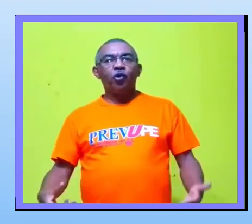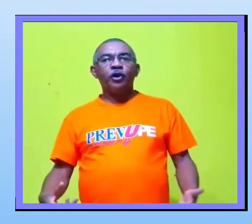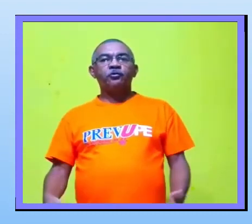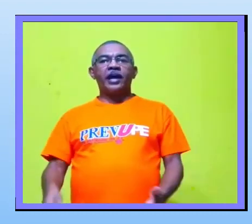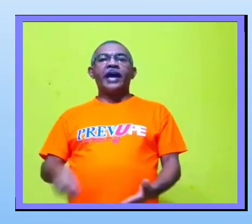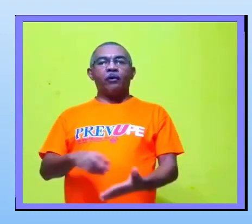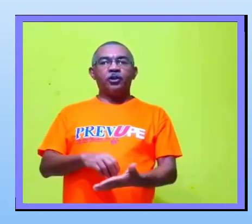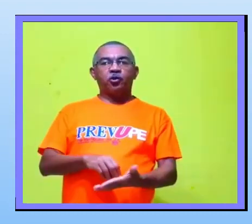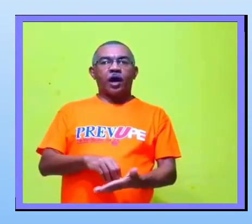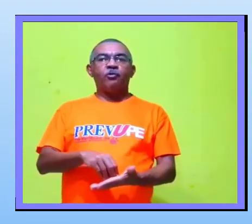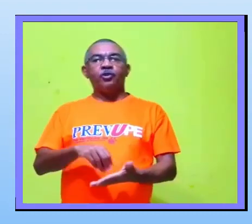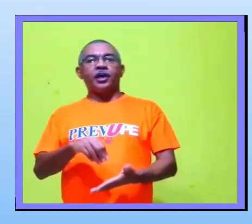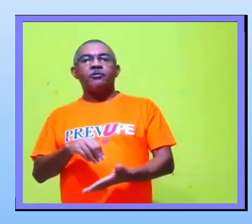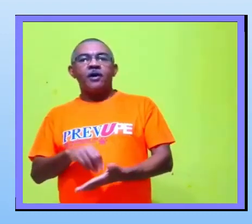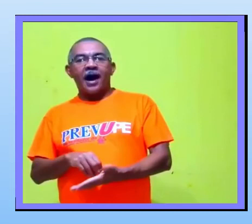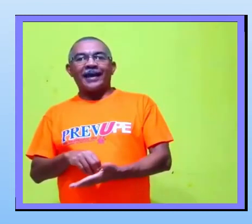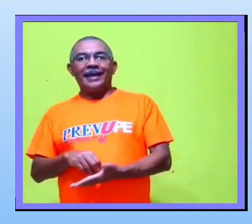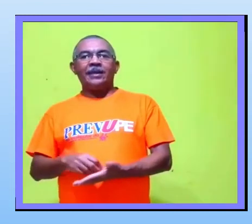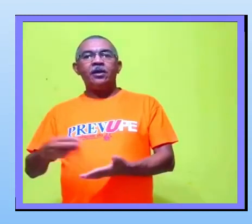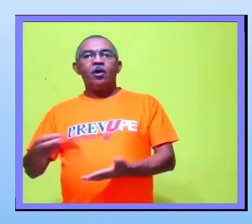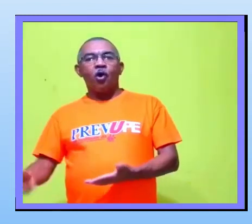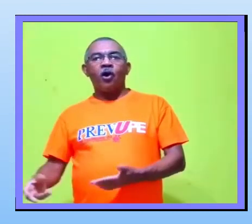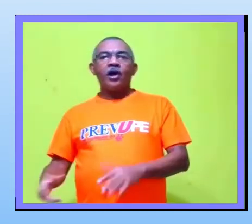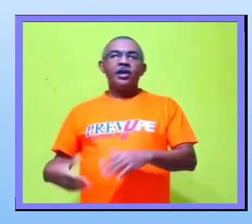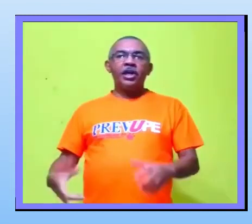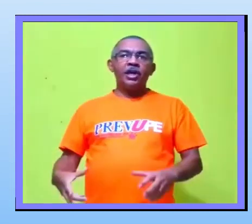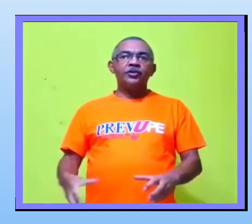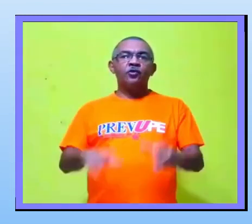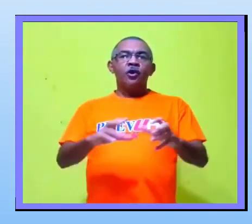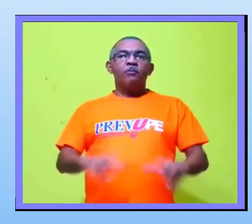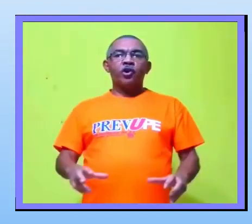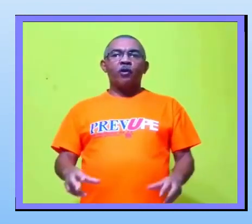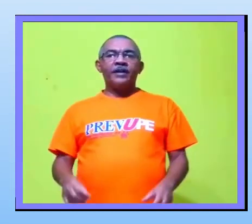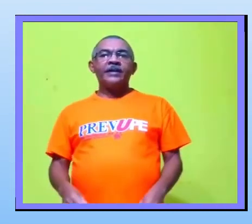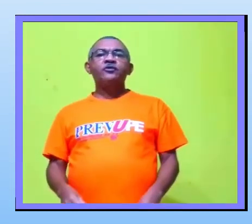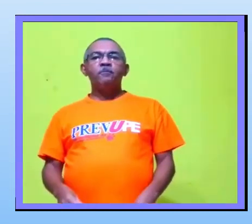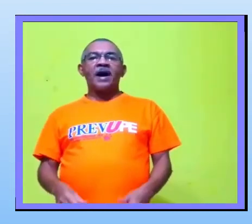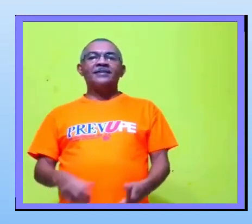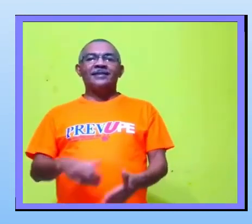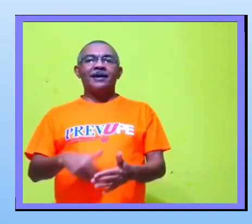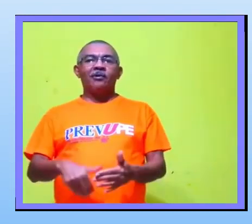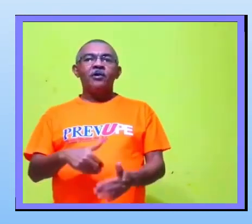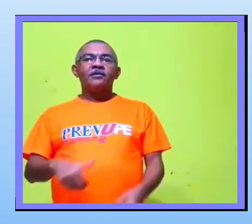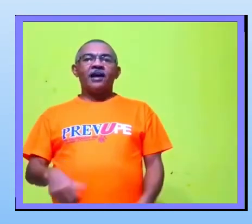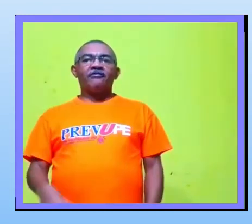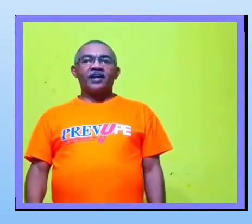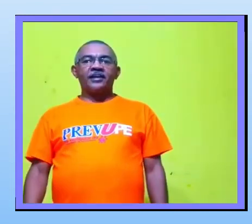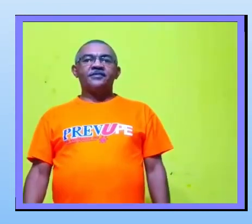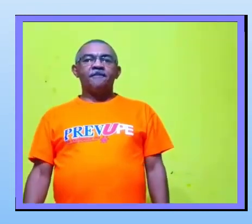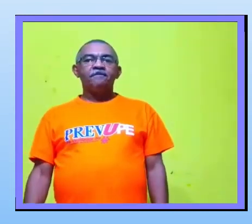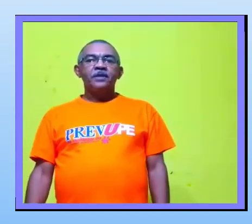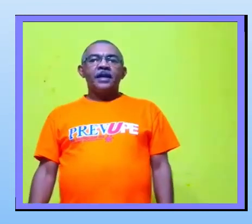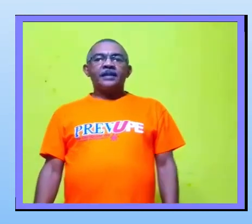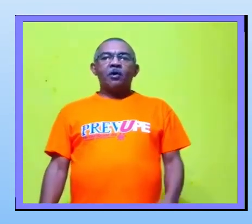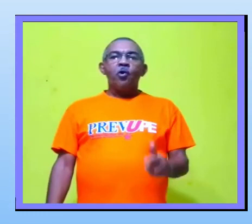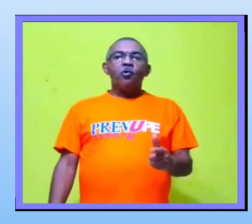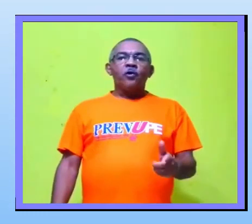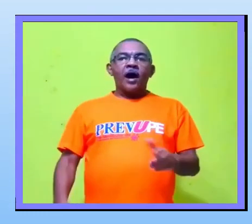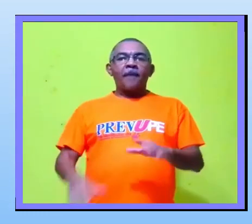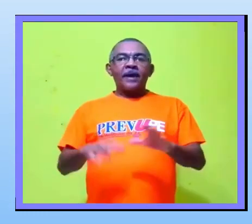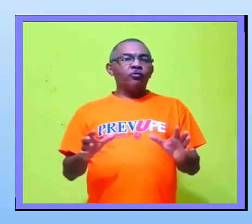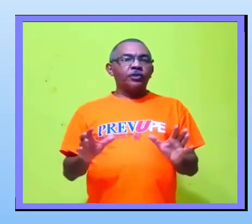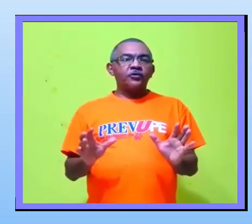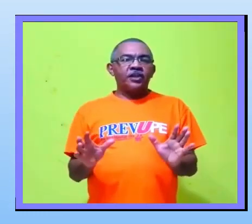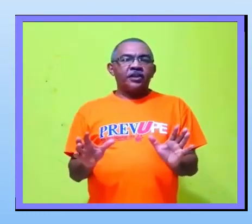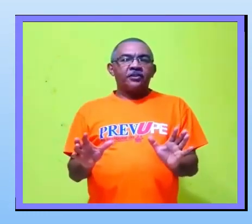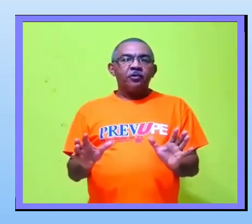octa de 8, né? É um hidrocarboneto, AN, O e ISO, porque obedece um padrão da valência. Então,